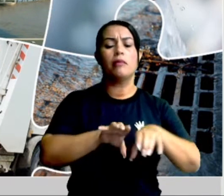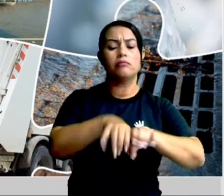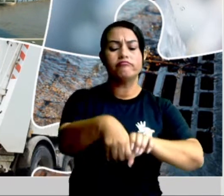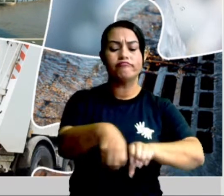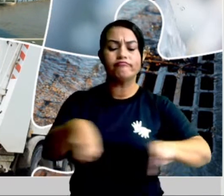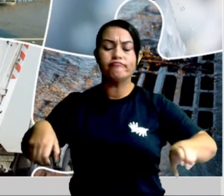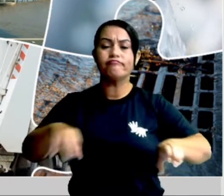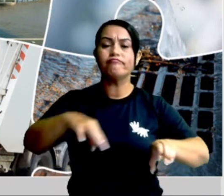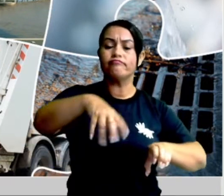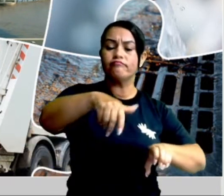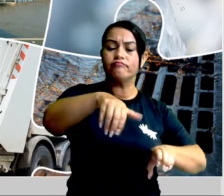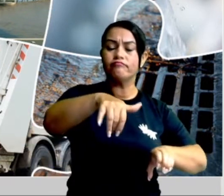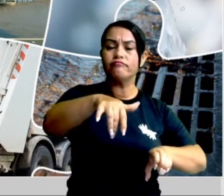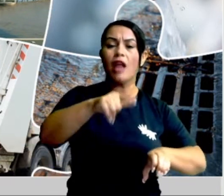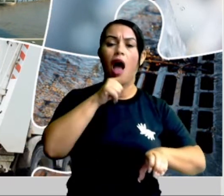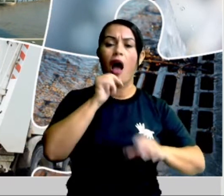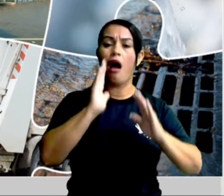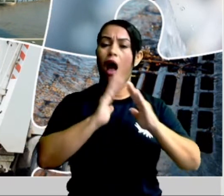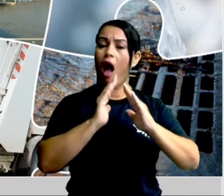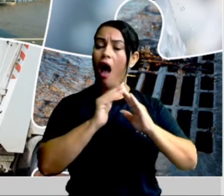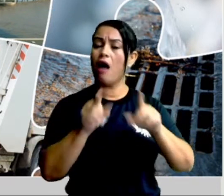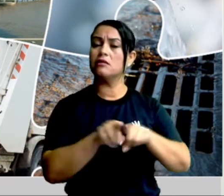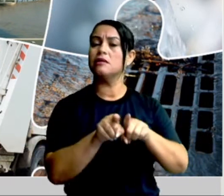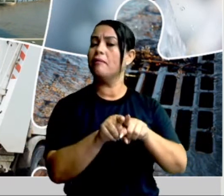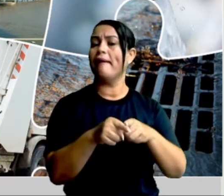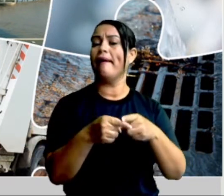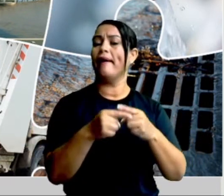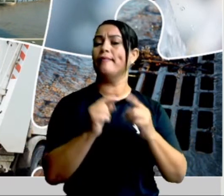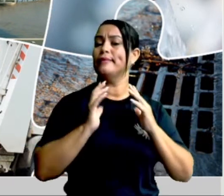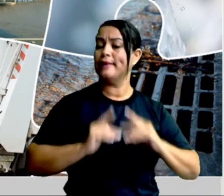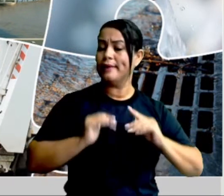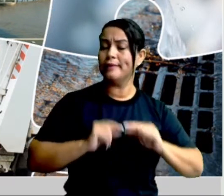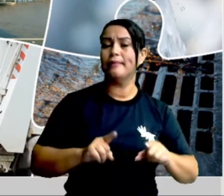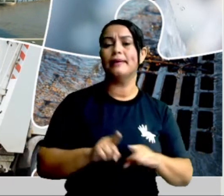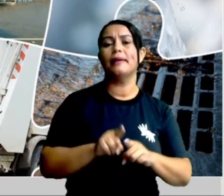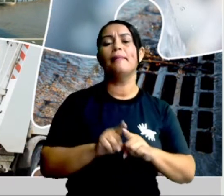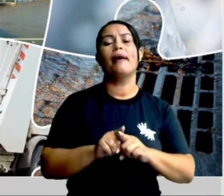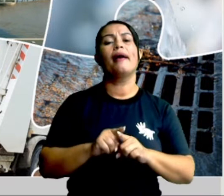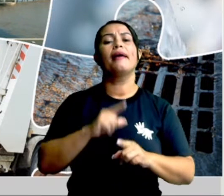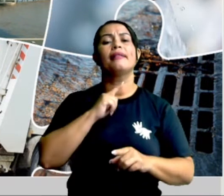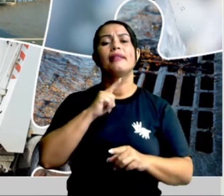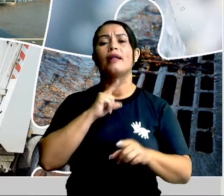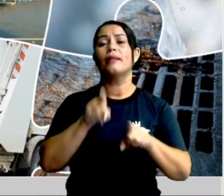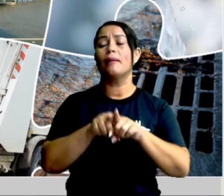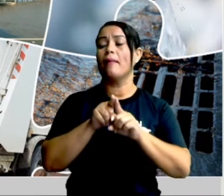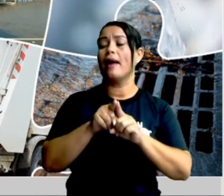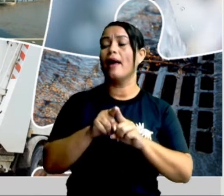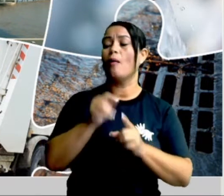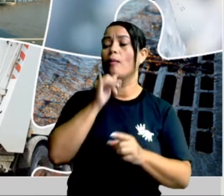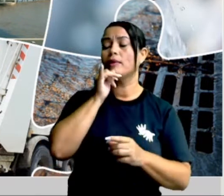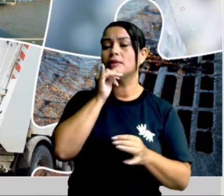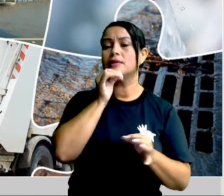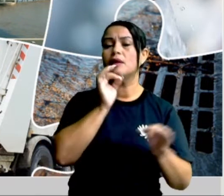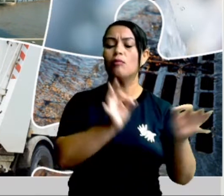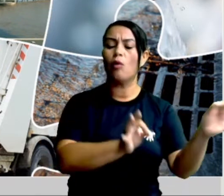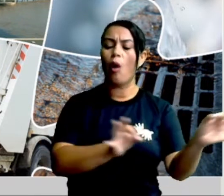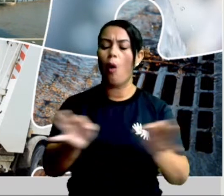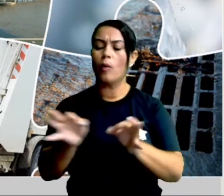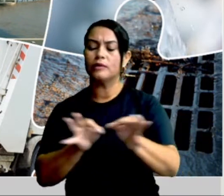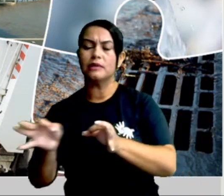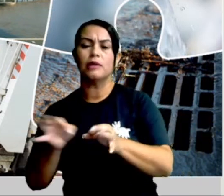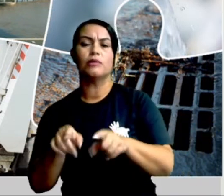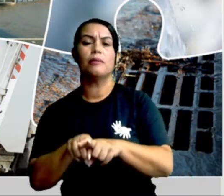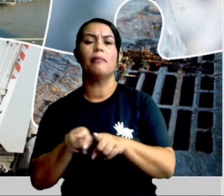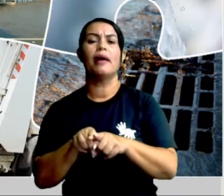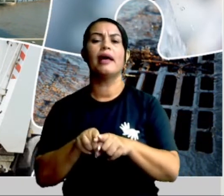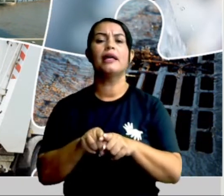nas torneiras das nossas casas. Esse saneamento básico se dá também através da coleta adequada do esgoto, do